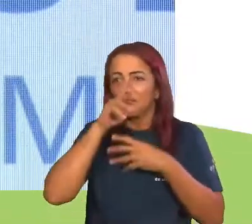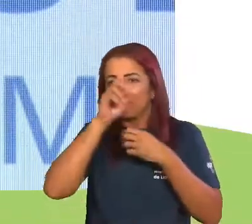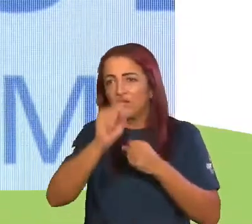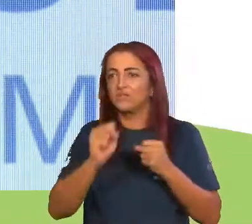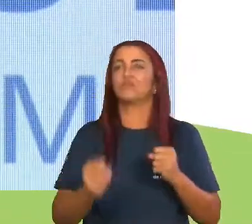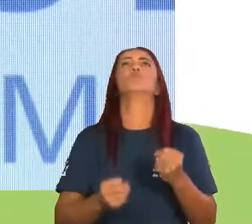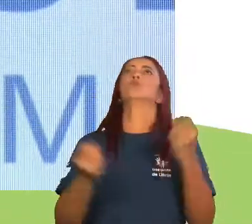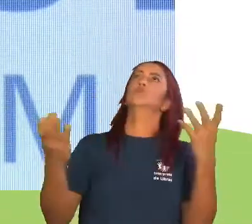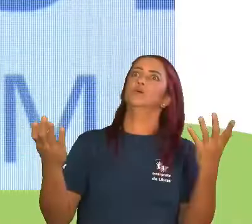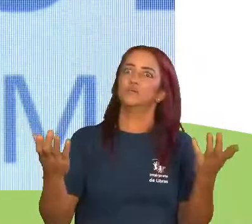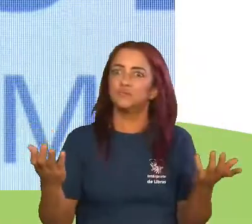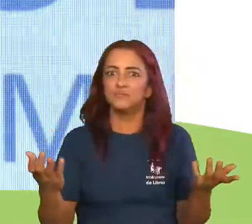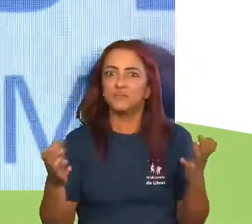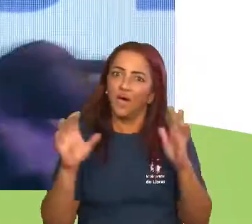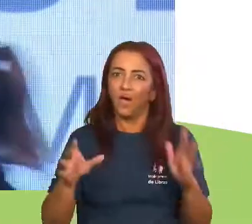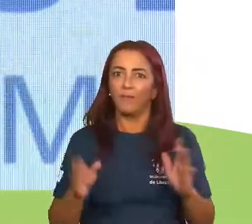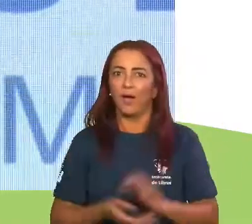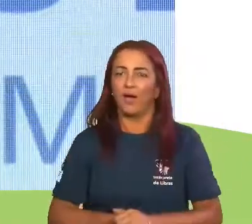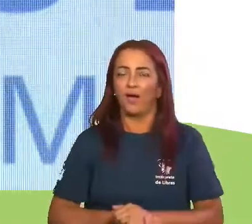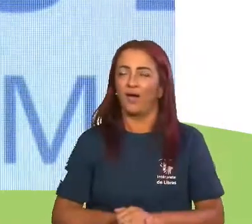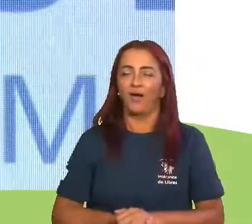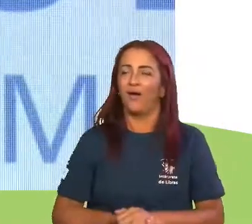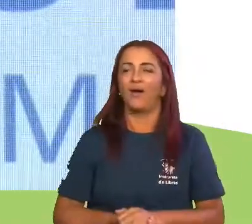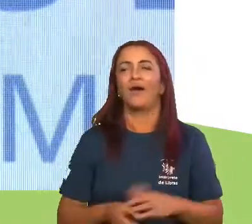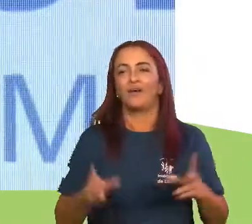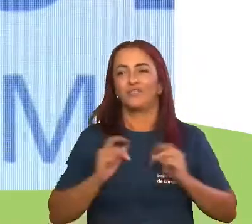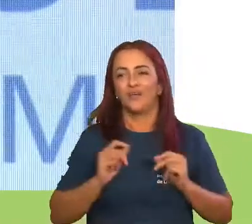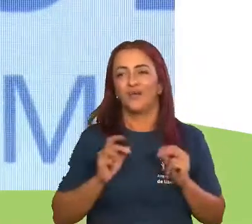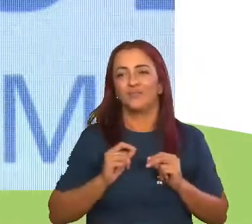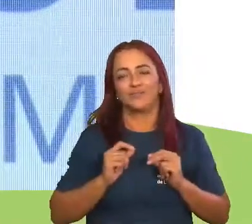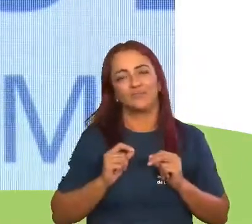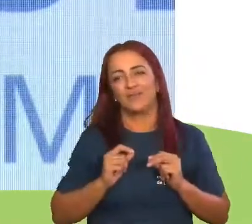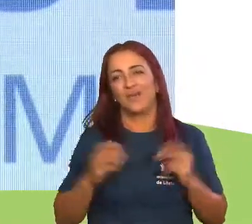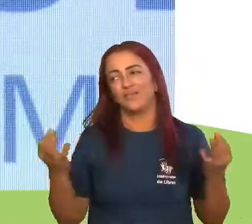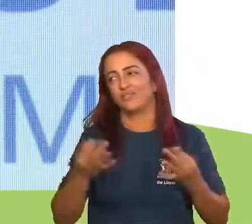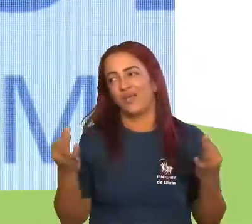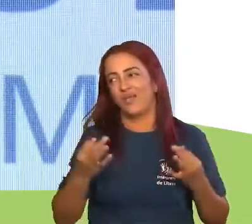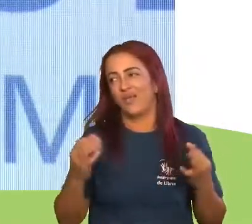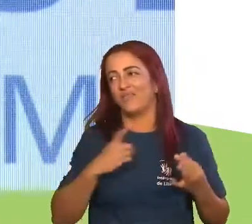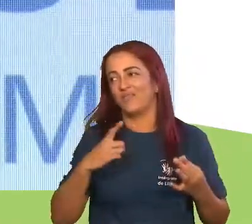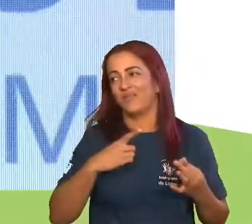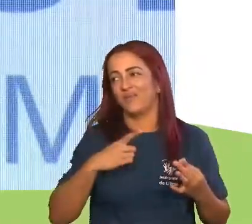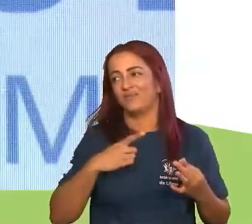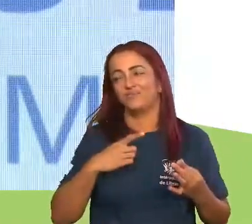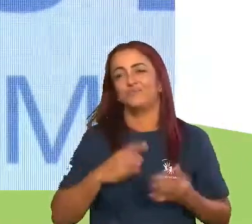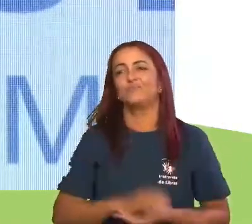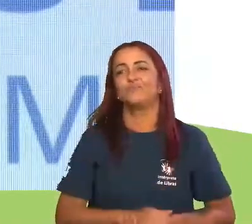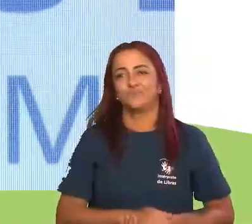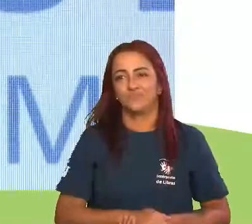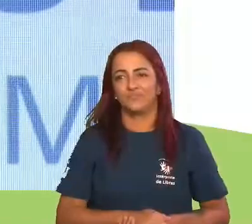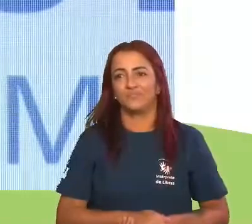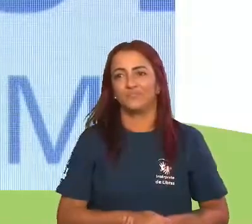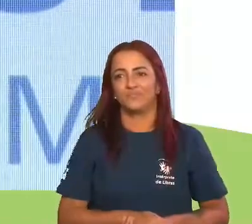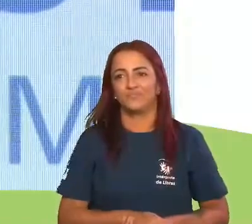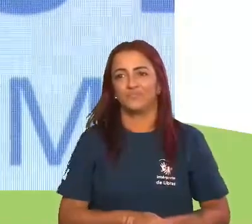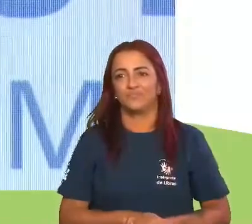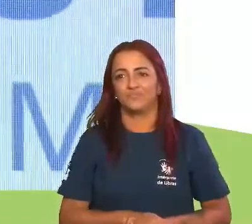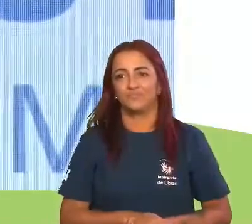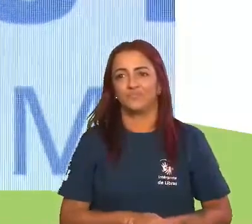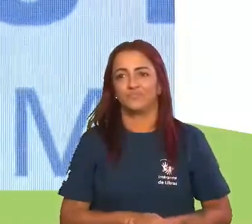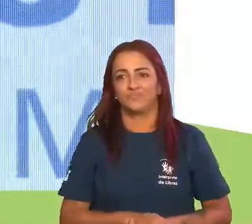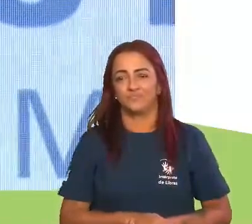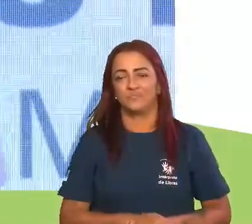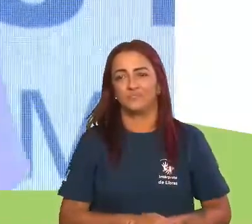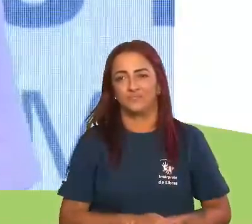criatividade. Ai! Ai! Ui, a Totô, axé! Saudações! Viva! Um viva pra esse